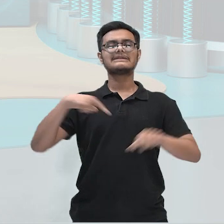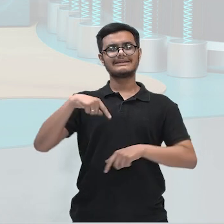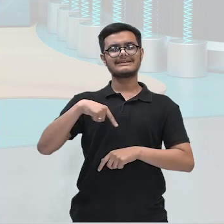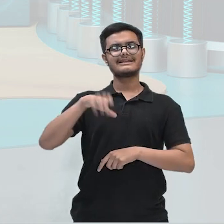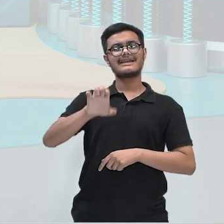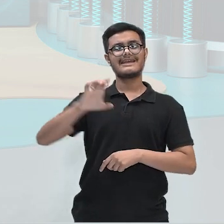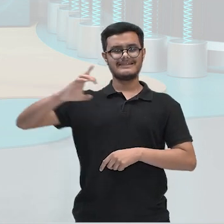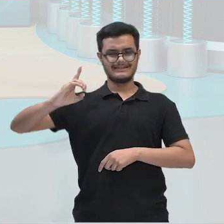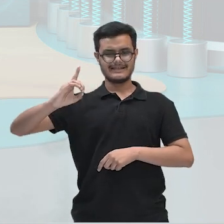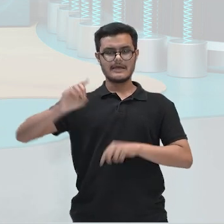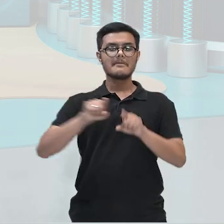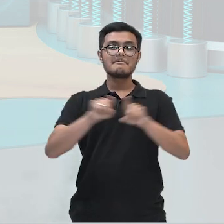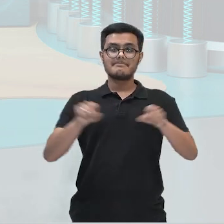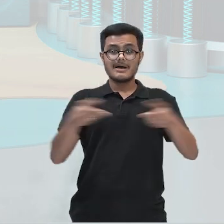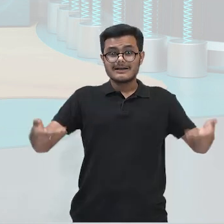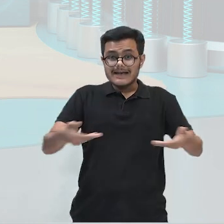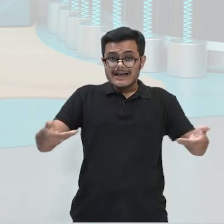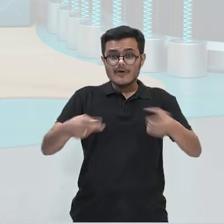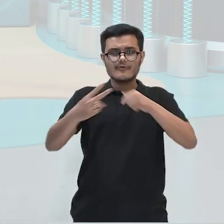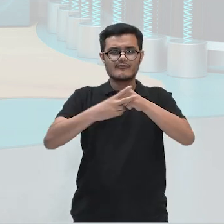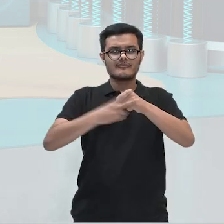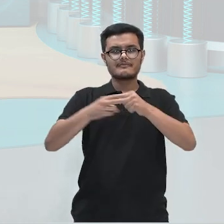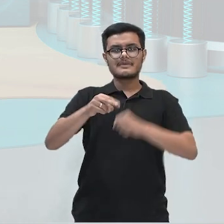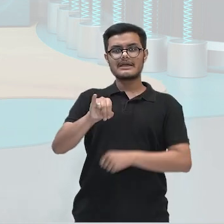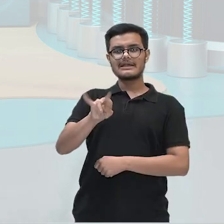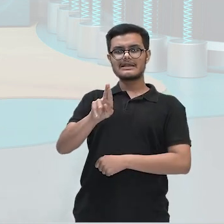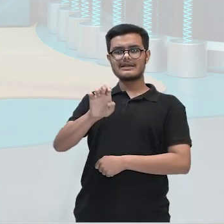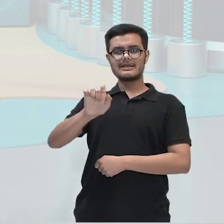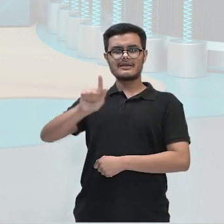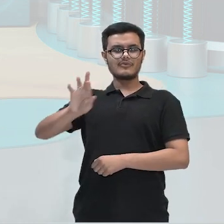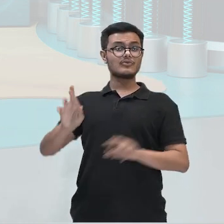é? Mas não é o que acontece nos